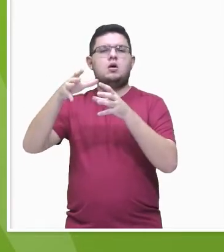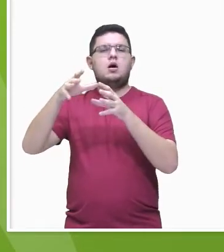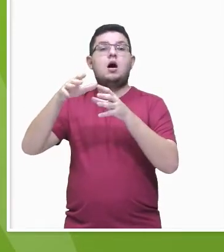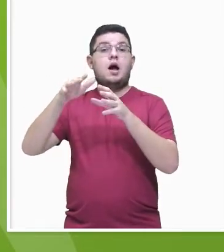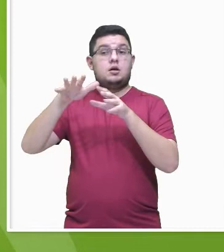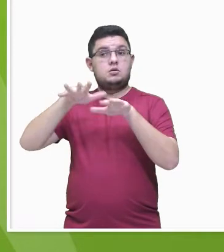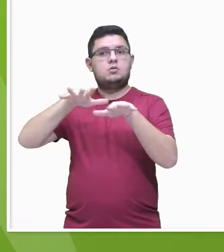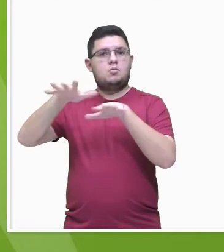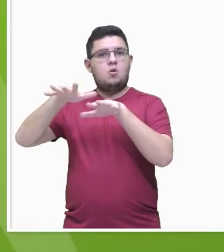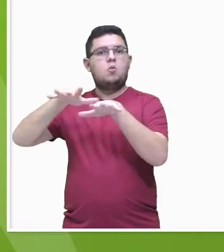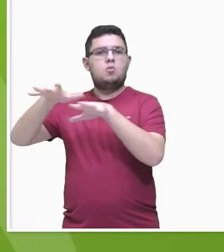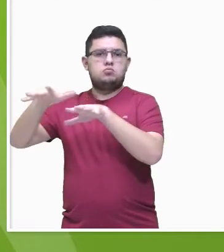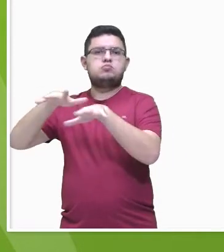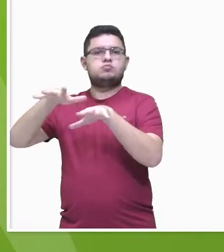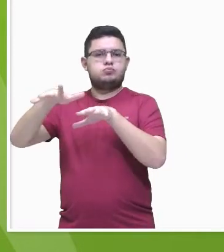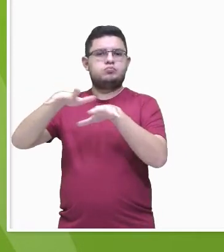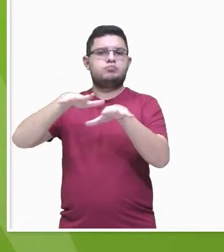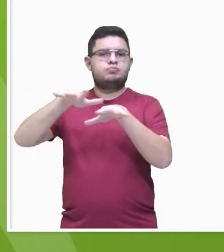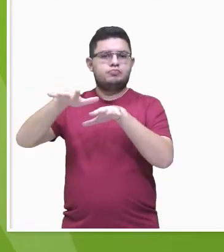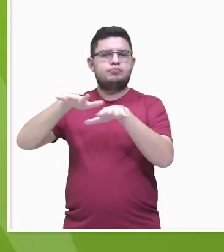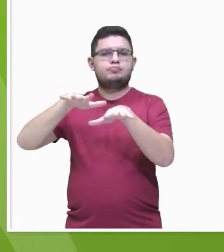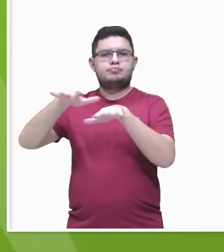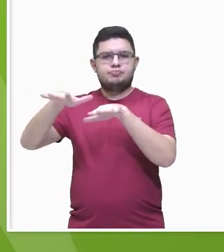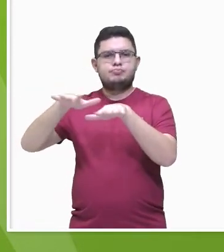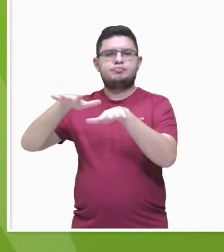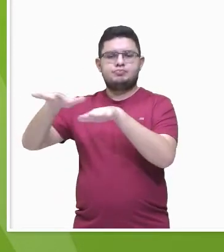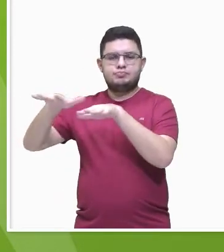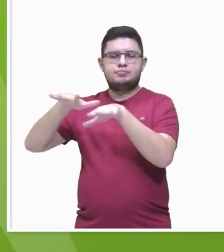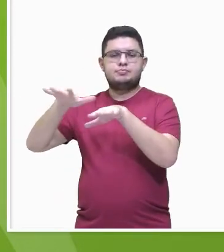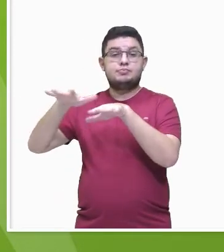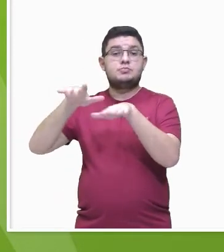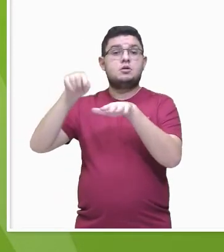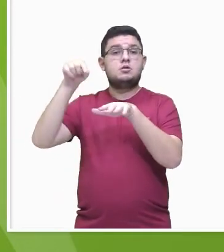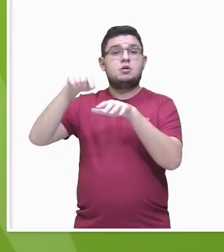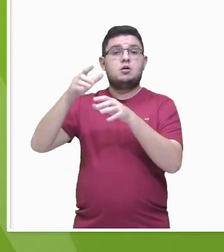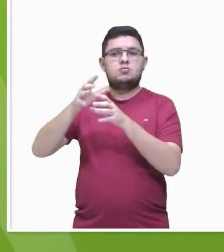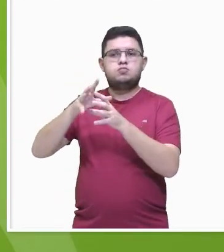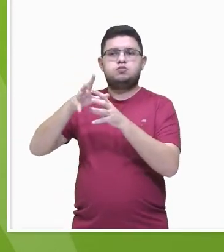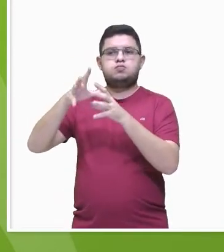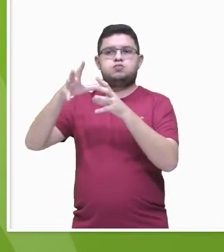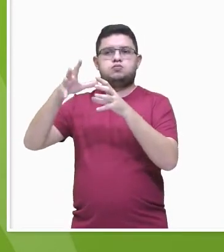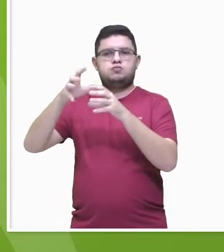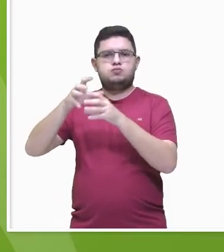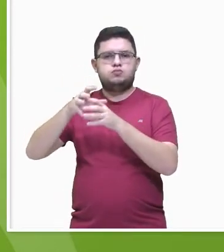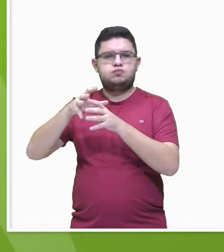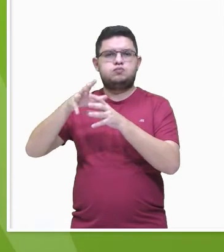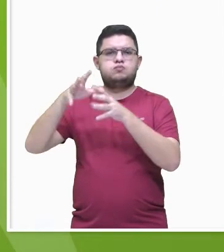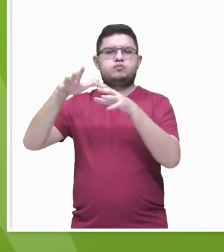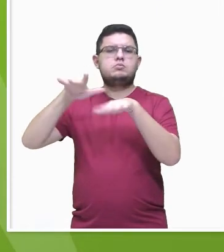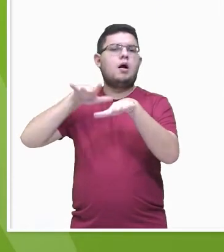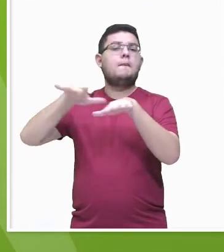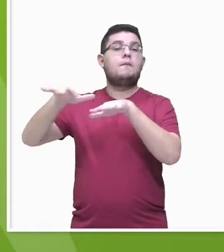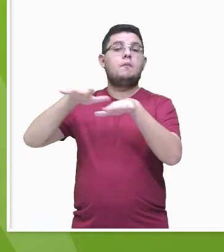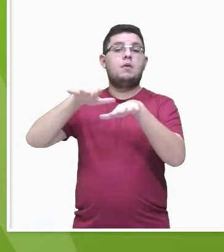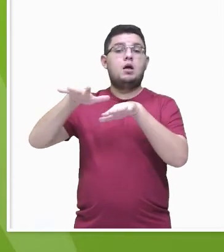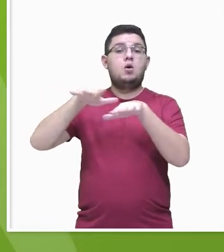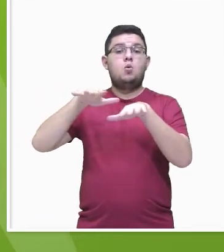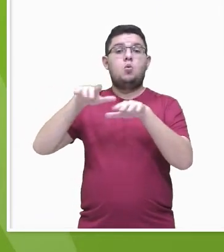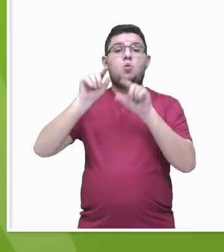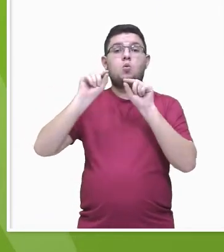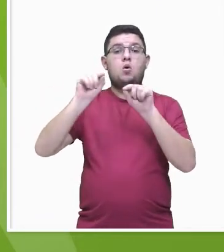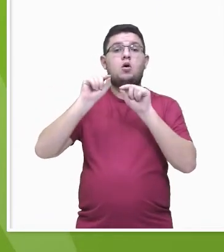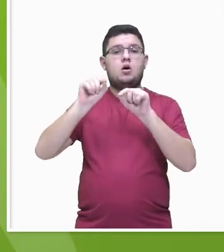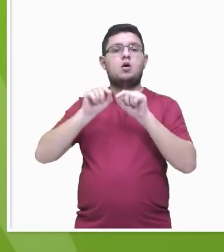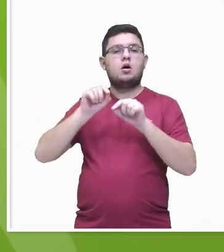se movimentar. E esse movimento dessas ampolas vai fazer com que essa estrela do mar possa